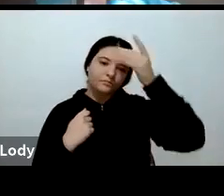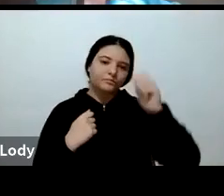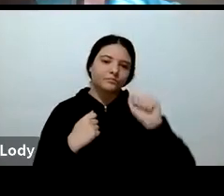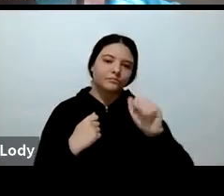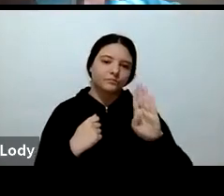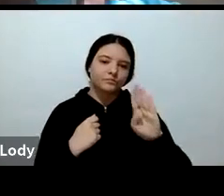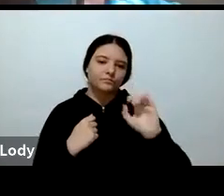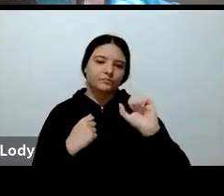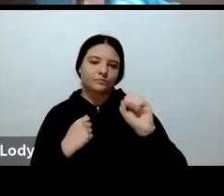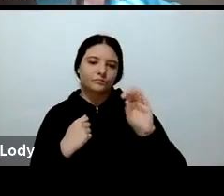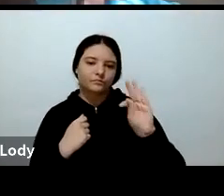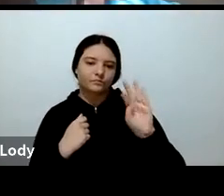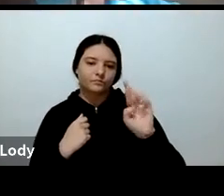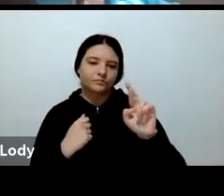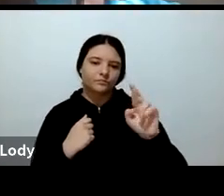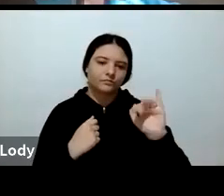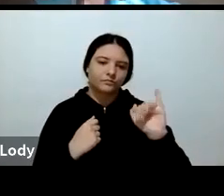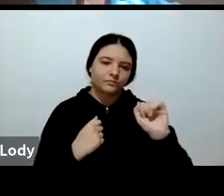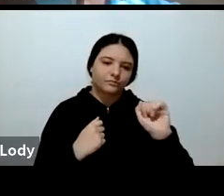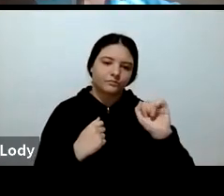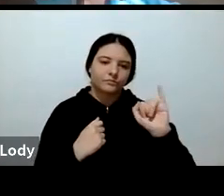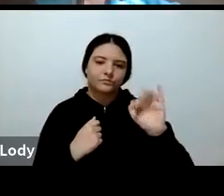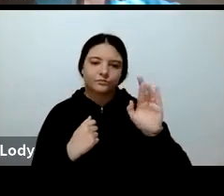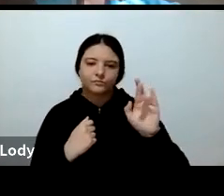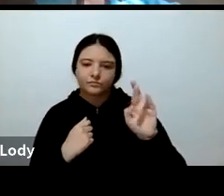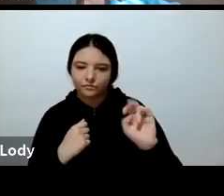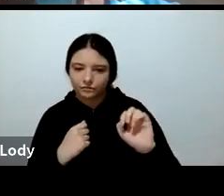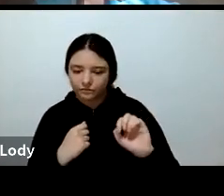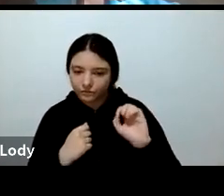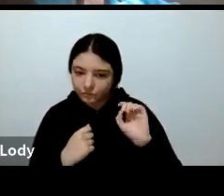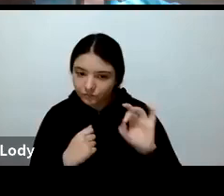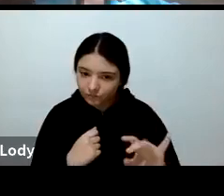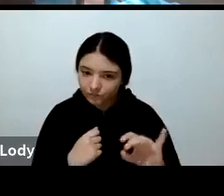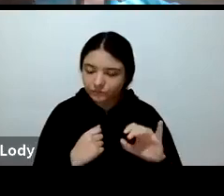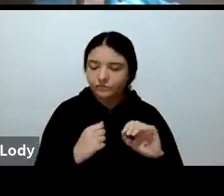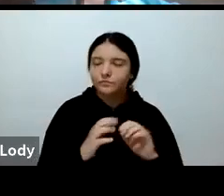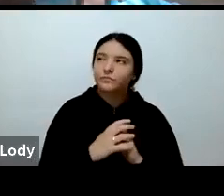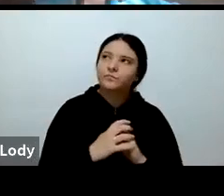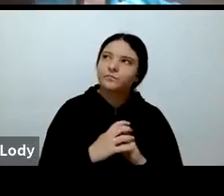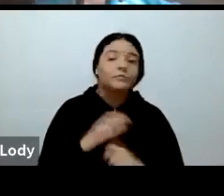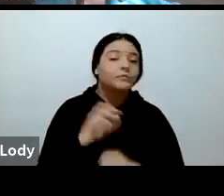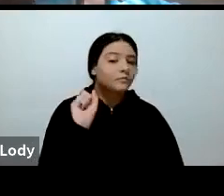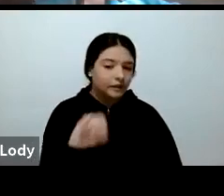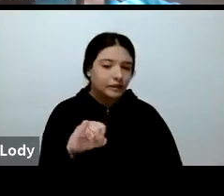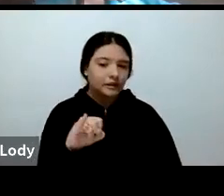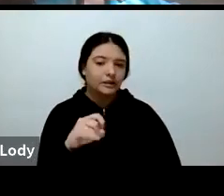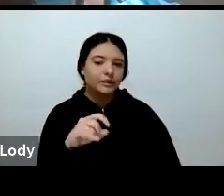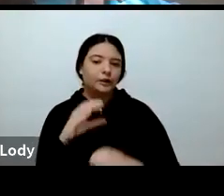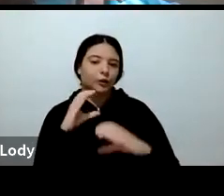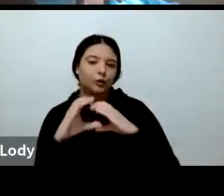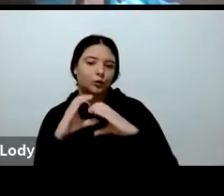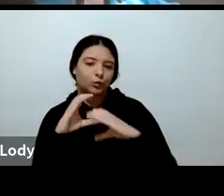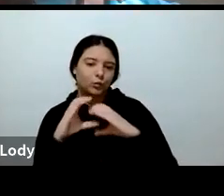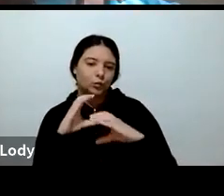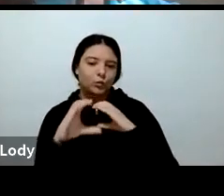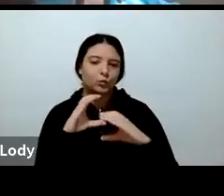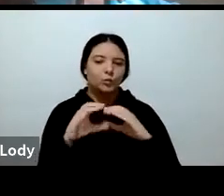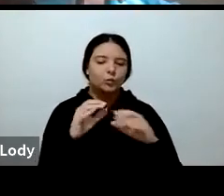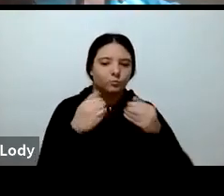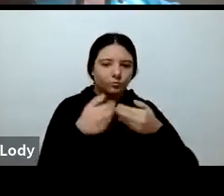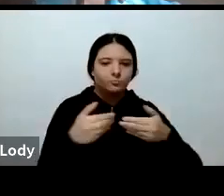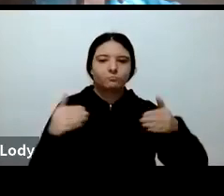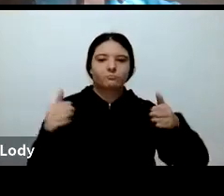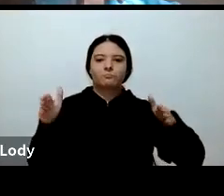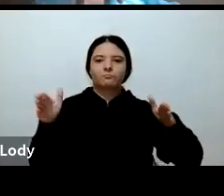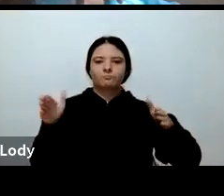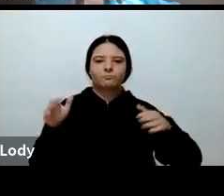fico pensando assim, se de alguma forma, né, a gente entende, né, que essa comunicação é uma comunicação ampla, né,